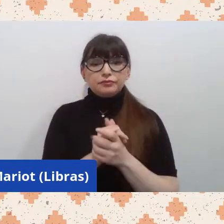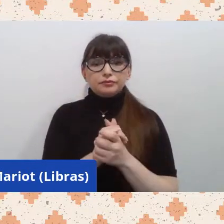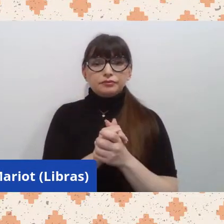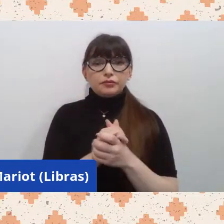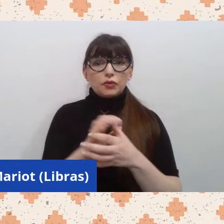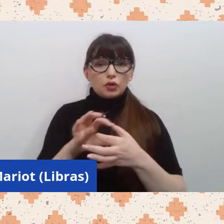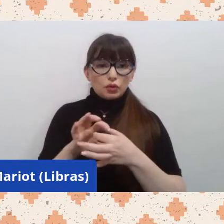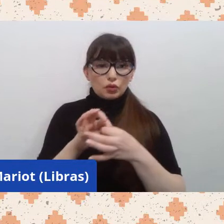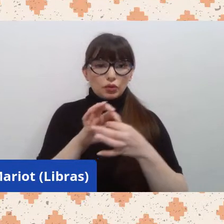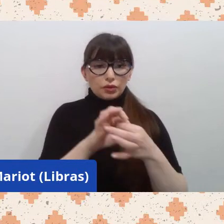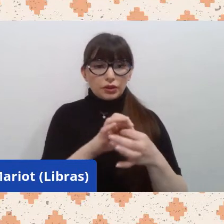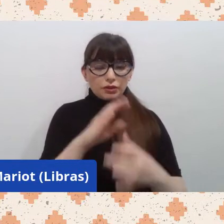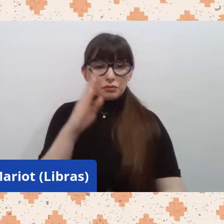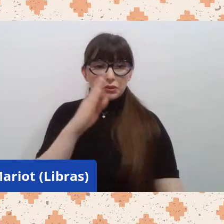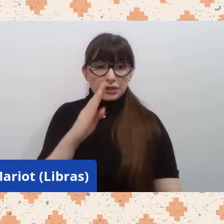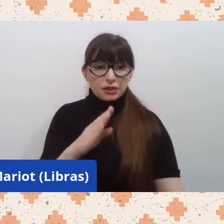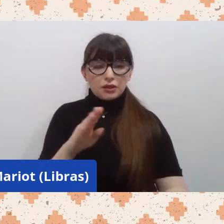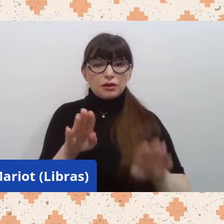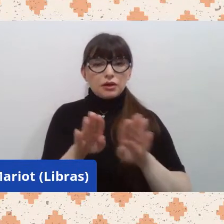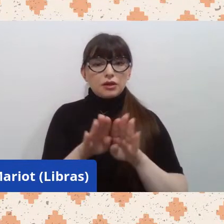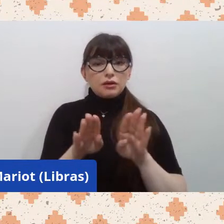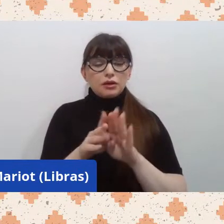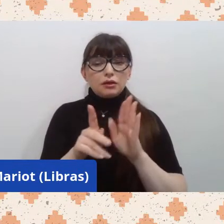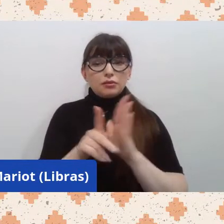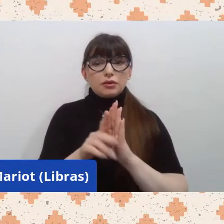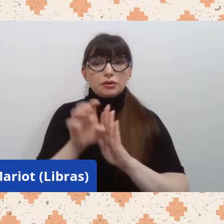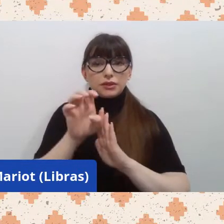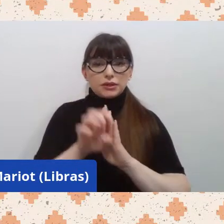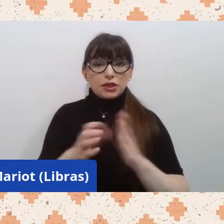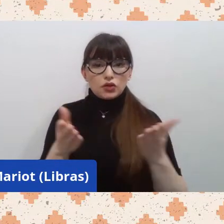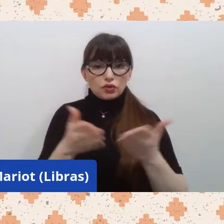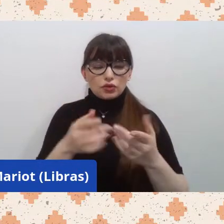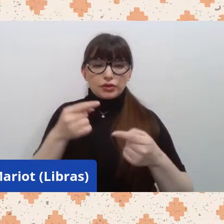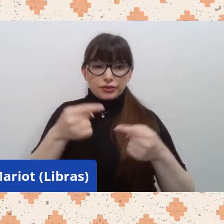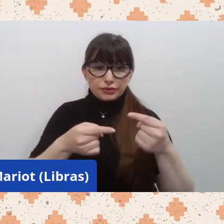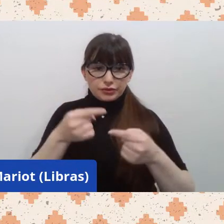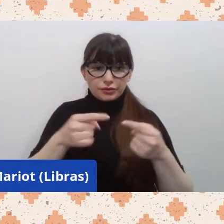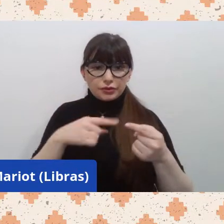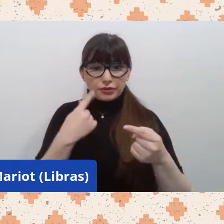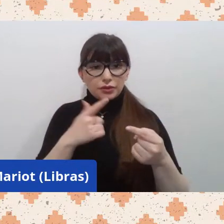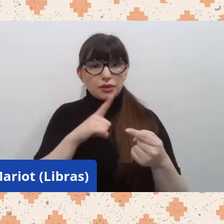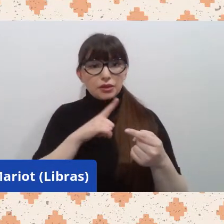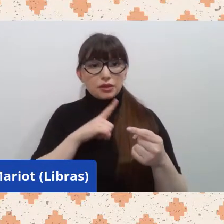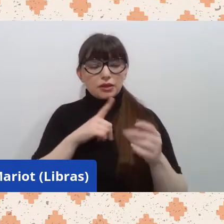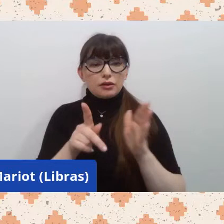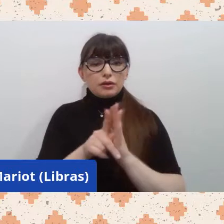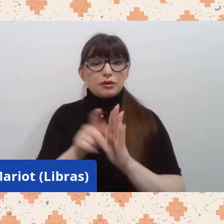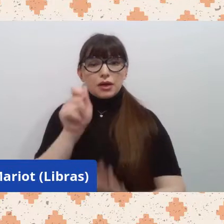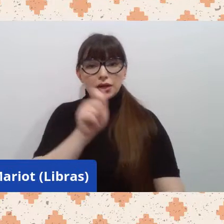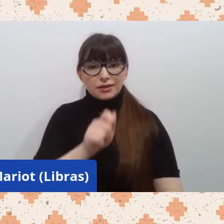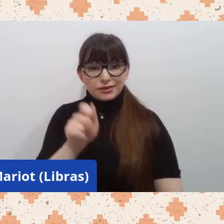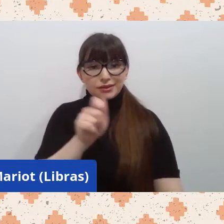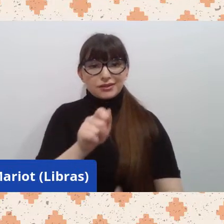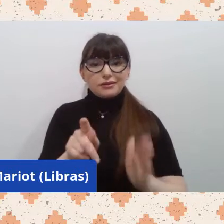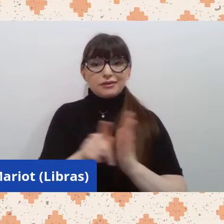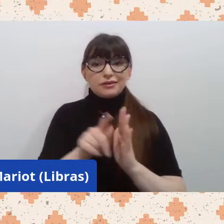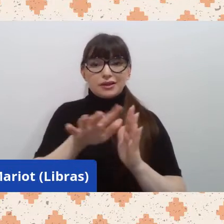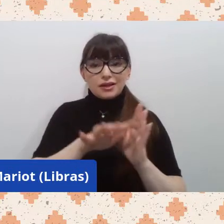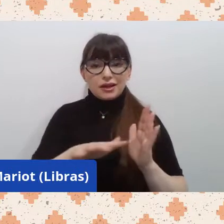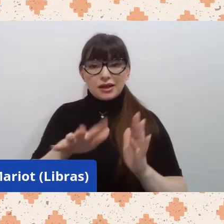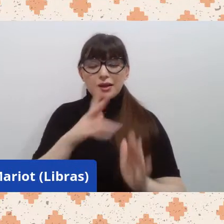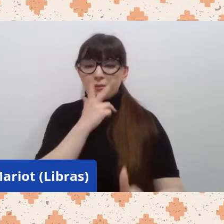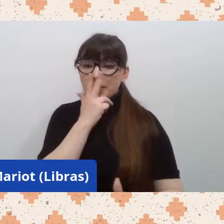contexto brasileiro e no atual estágio de discussões que nós temos na nossa associação e na nossa área, parece